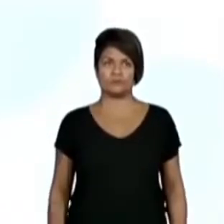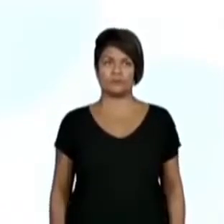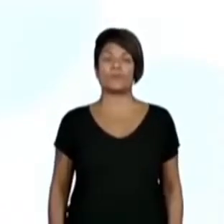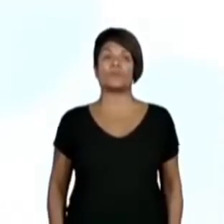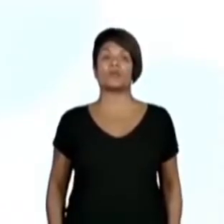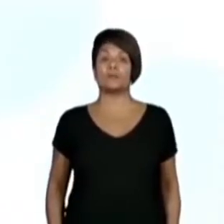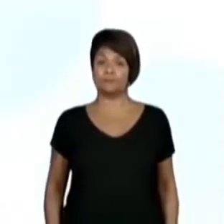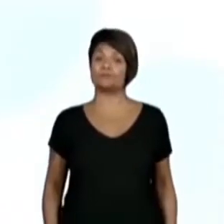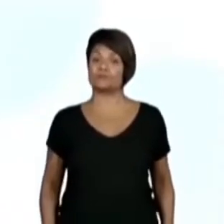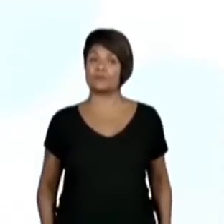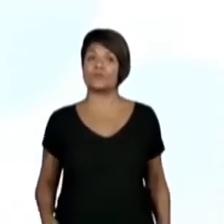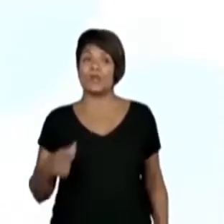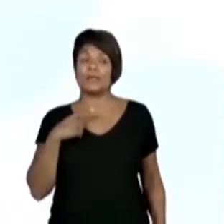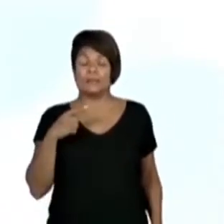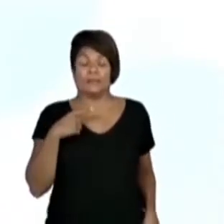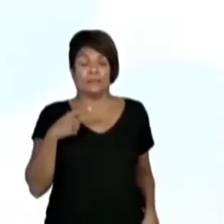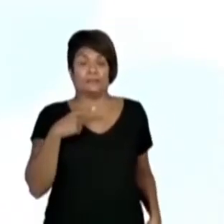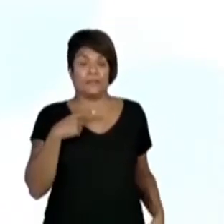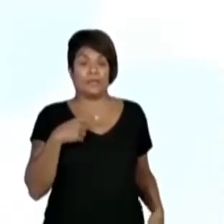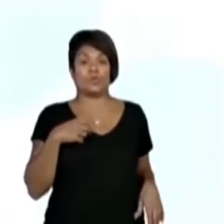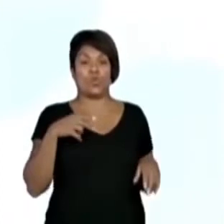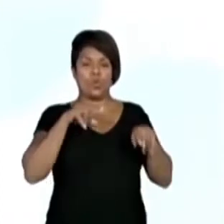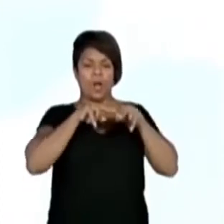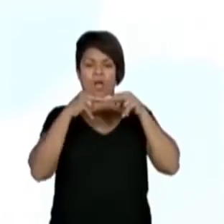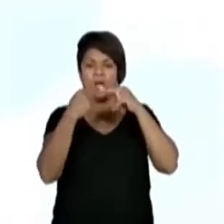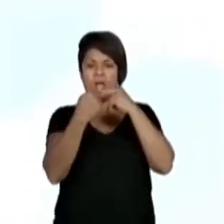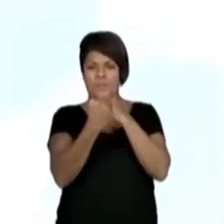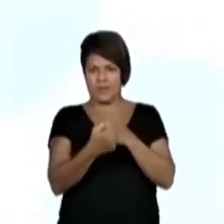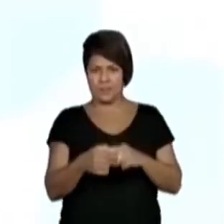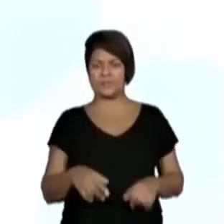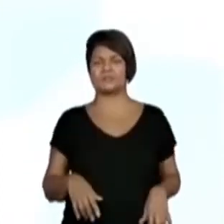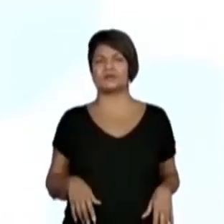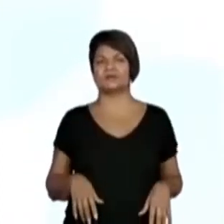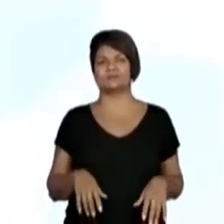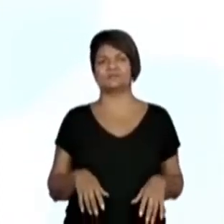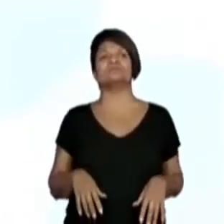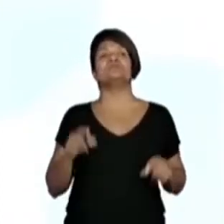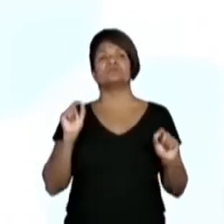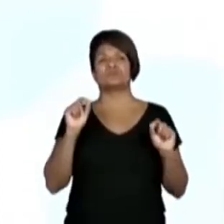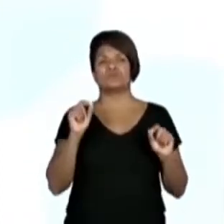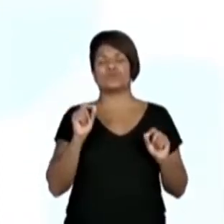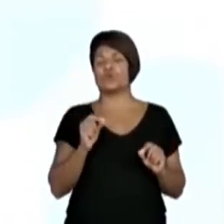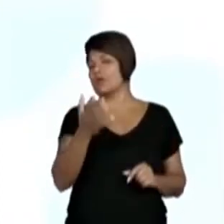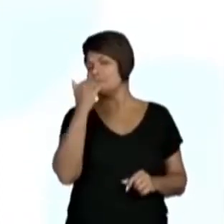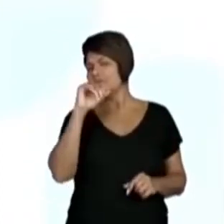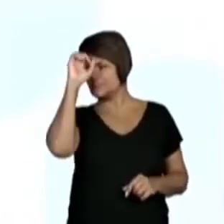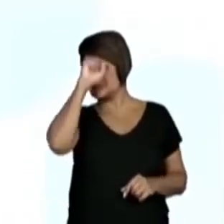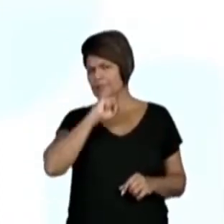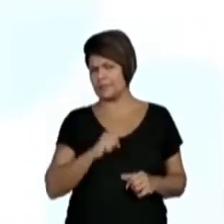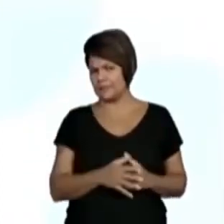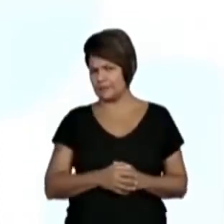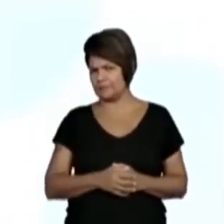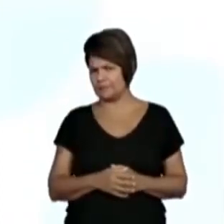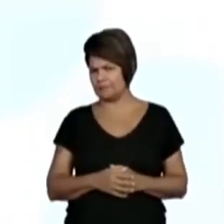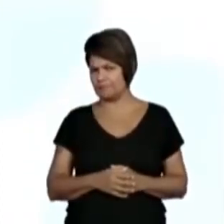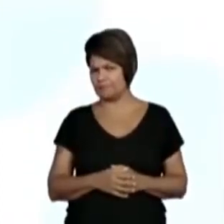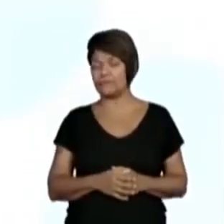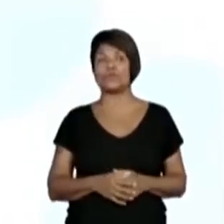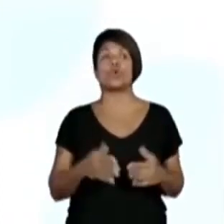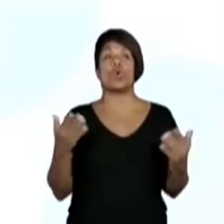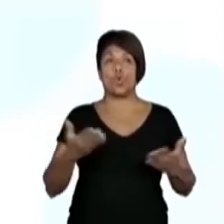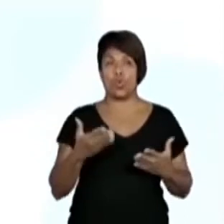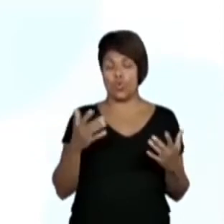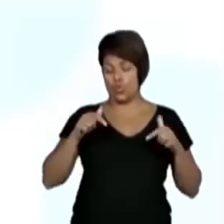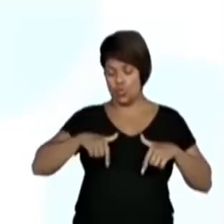um quebra-cabeça de receita. O que vamos aprender? Nessa aula você vai ajudar o cozinheiro